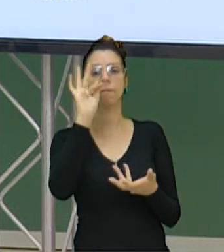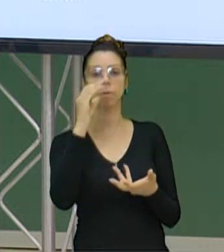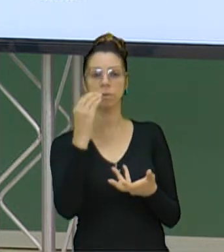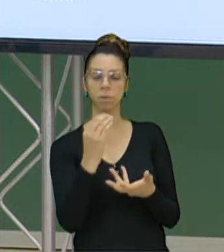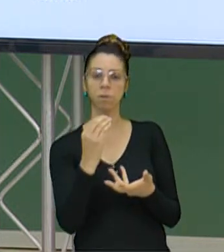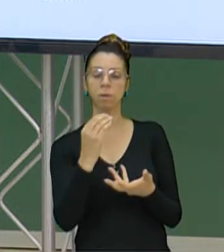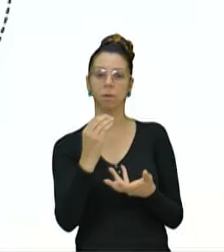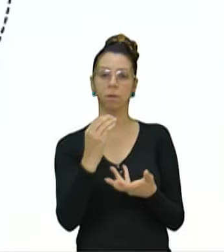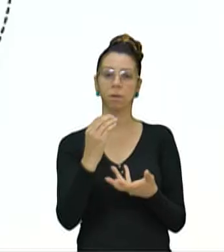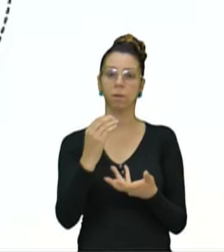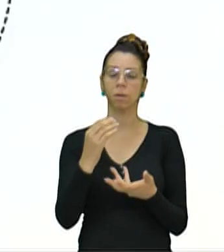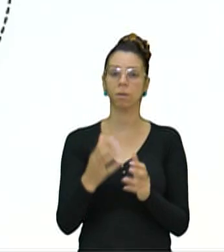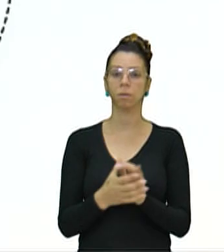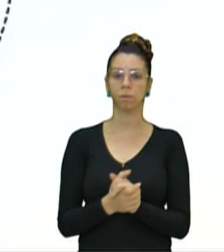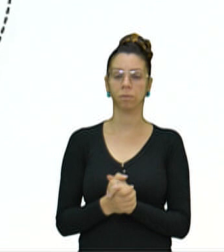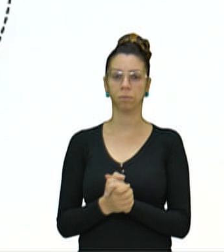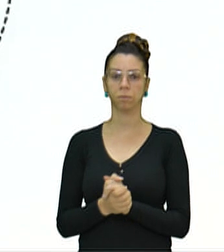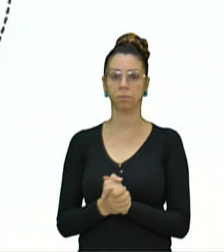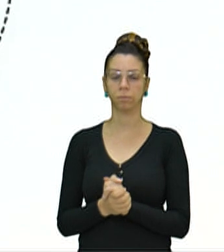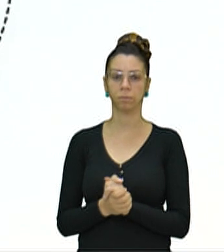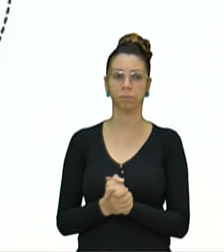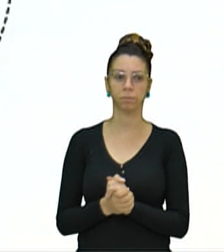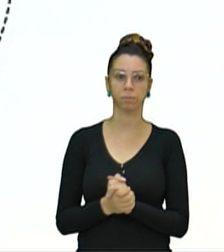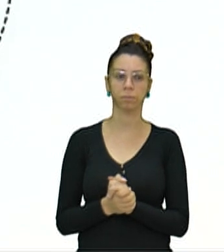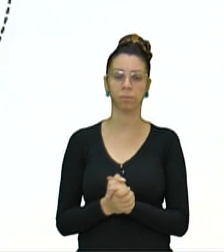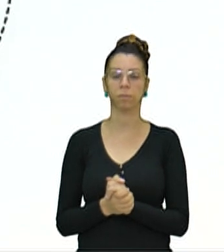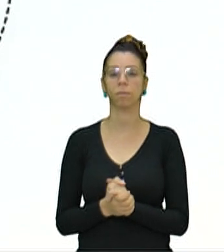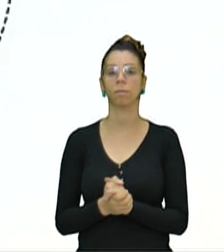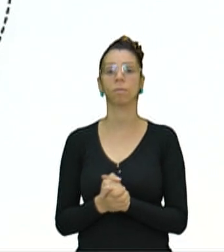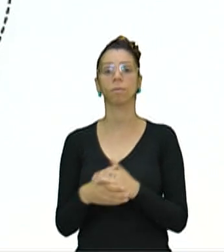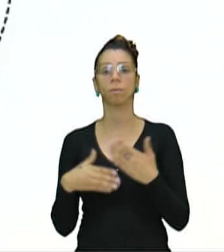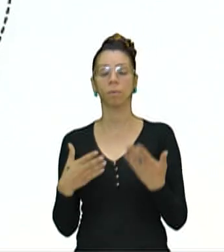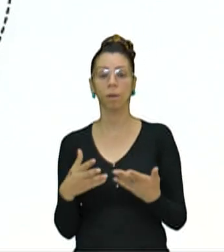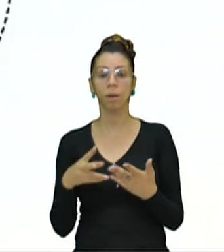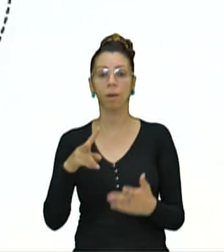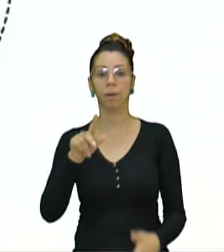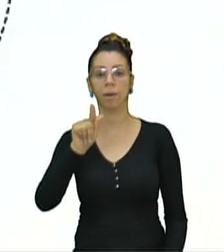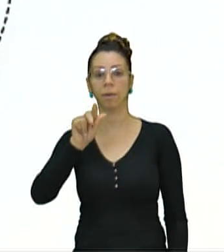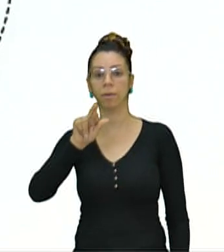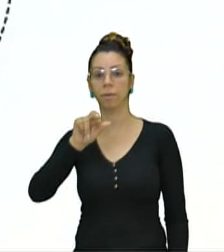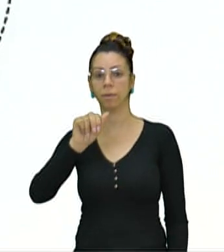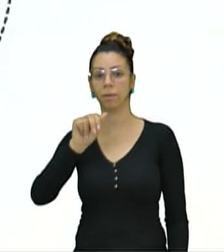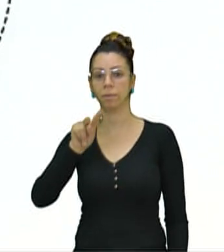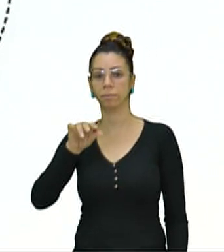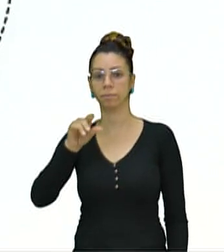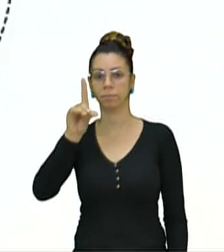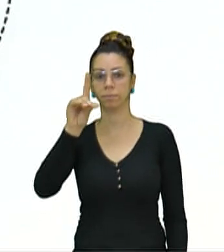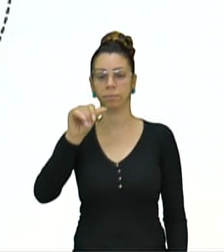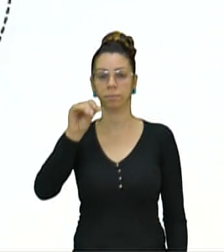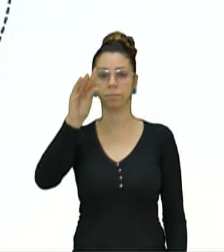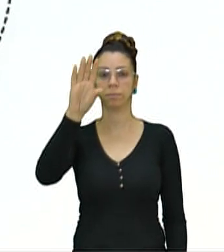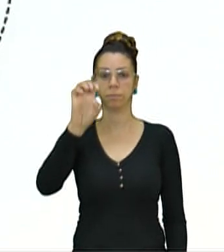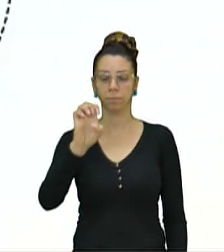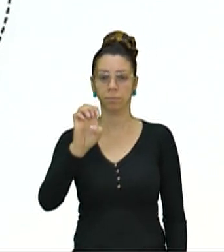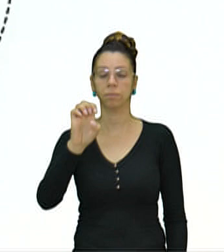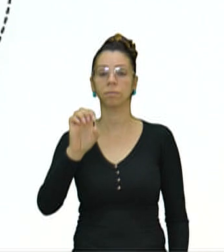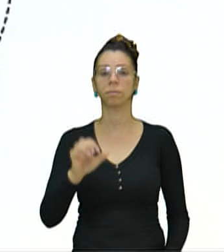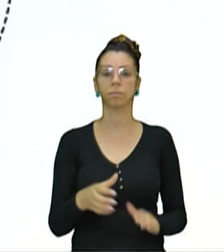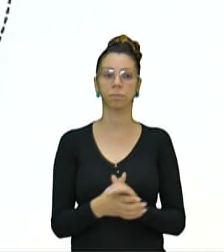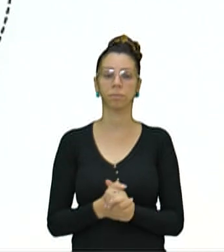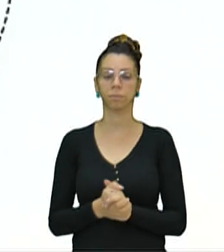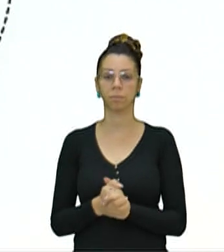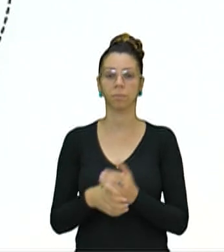gravitacional entre a Terra e a Lua, certo? É a velha, querida gravidade. Certo? A famosa